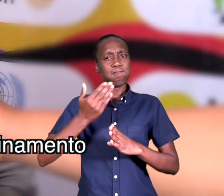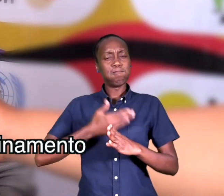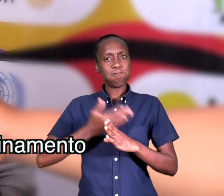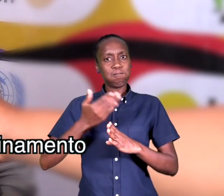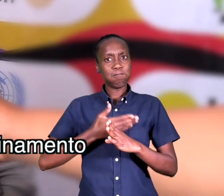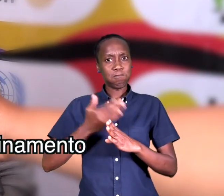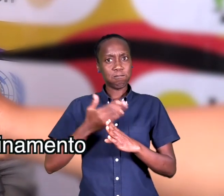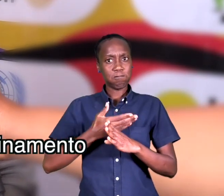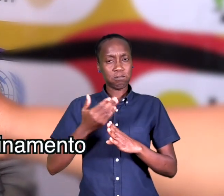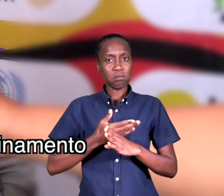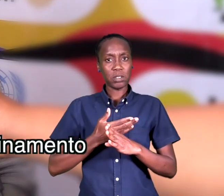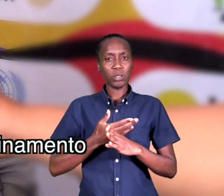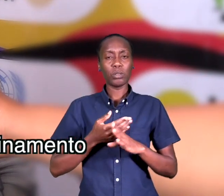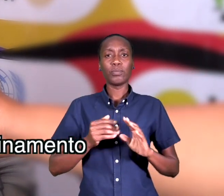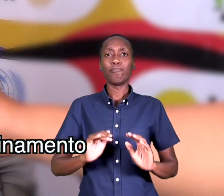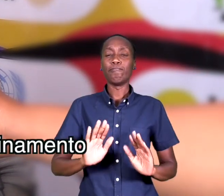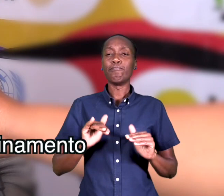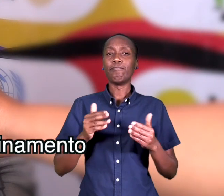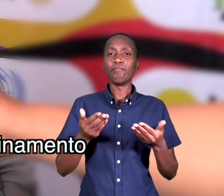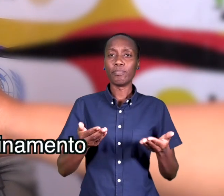uma formação